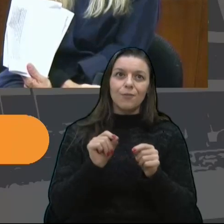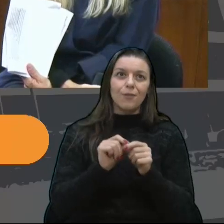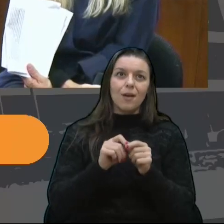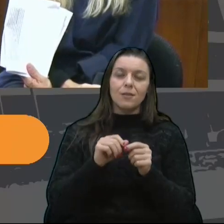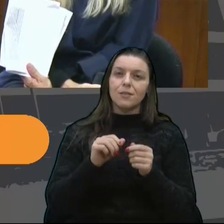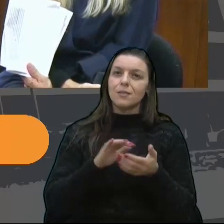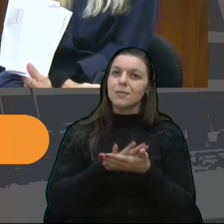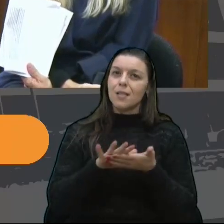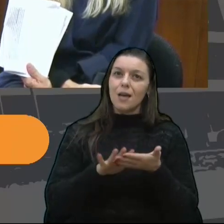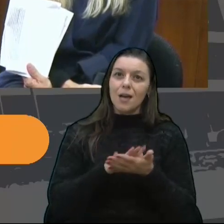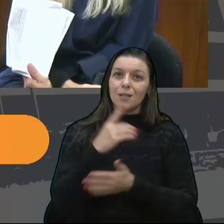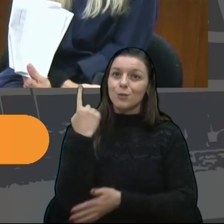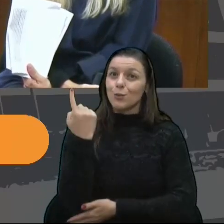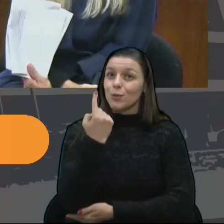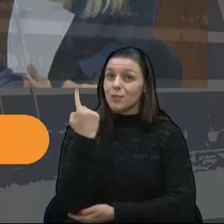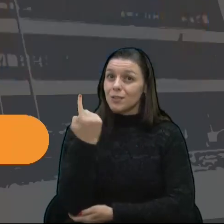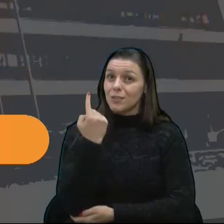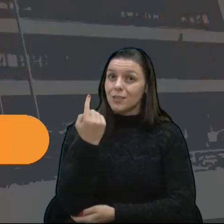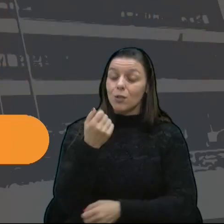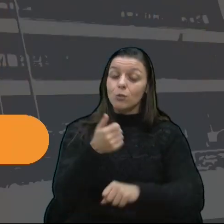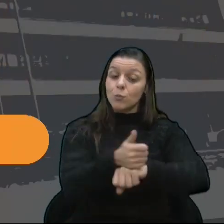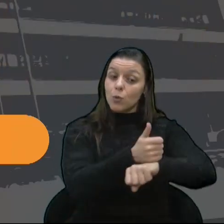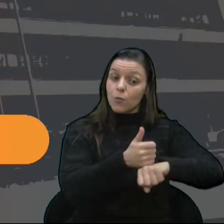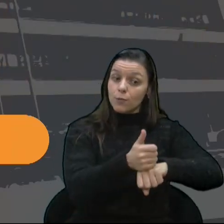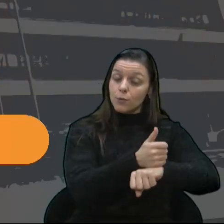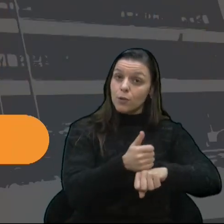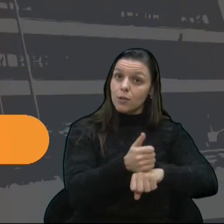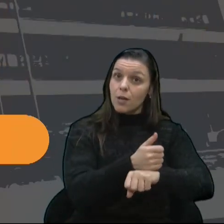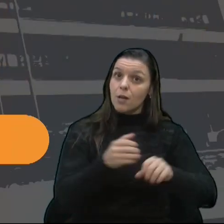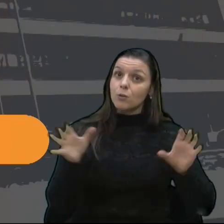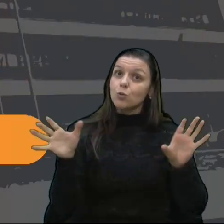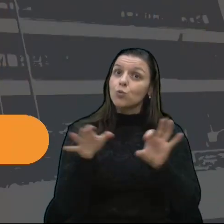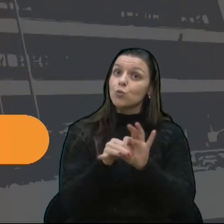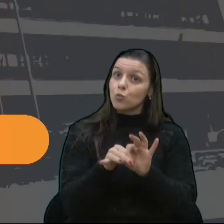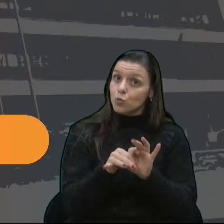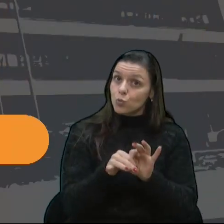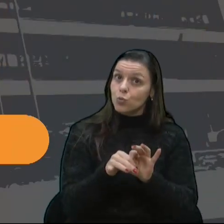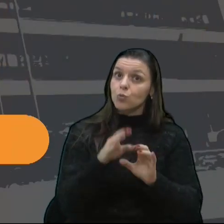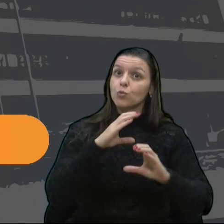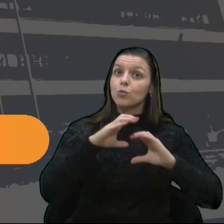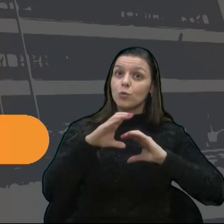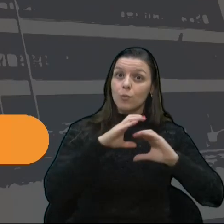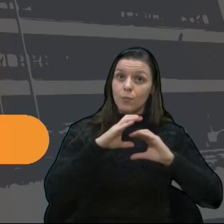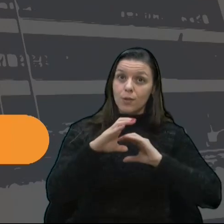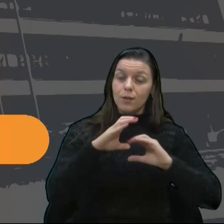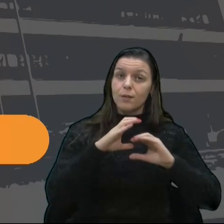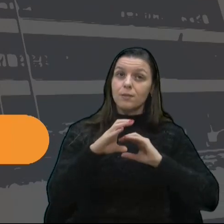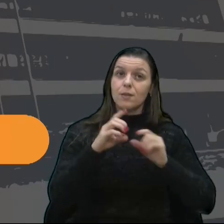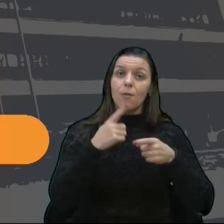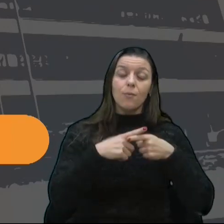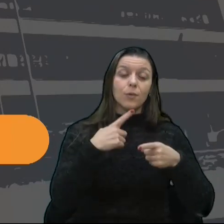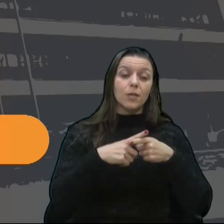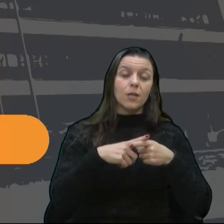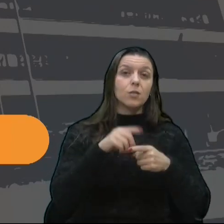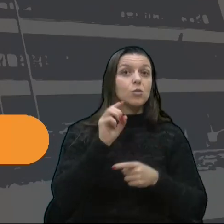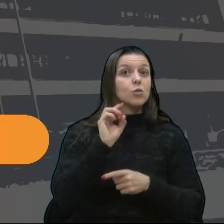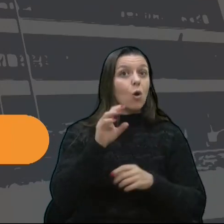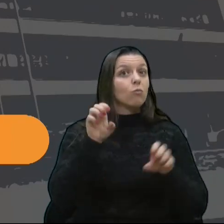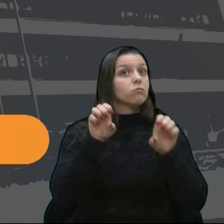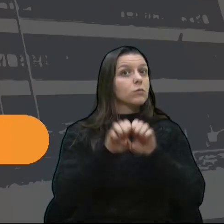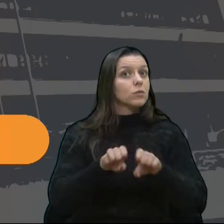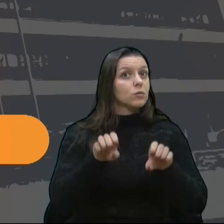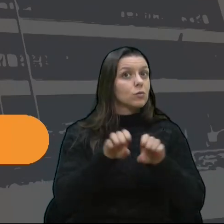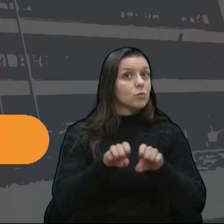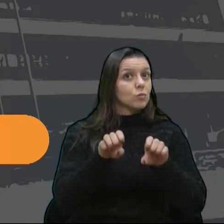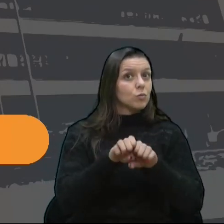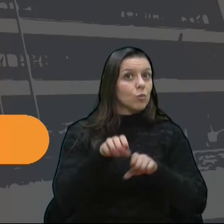muito que os profissionais possam se aliar, possam fazer um trabalho junto de comunicação, porque é só assim que a gente constrói